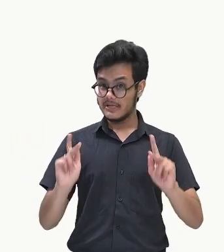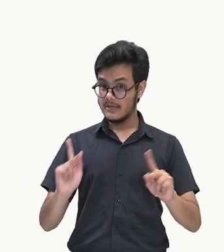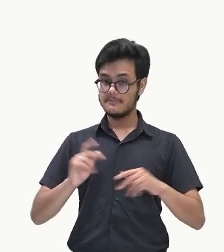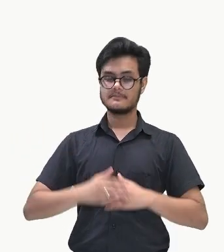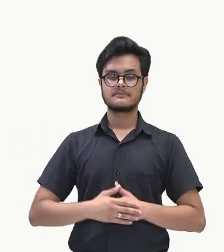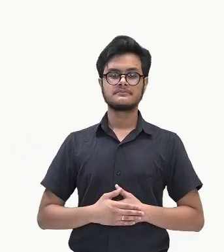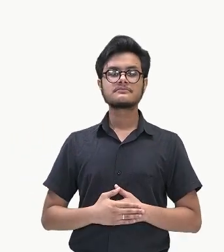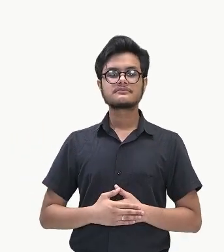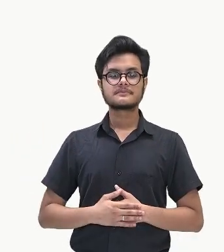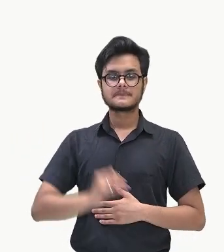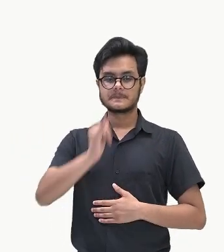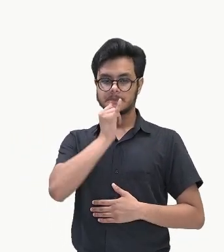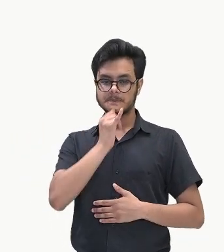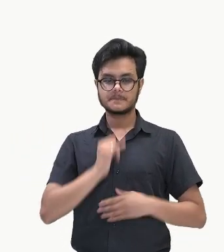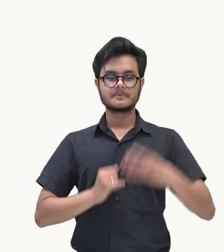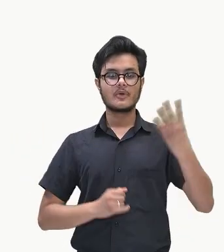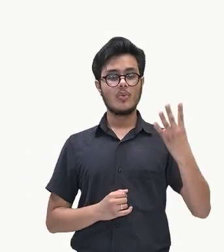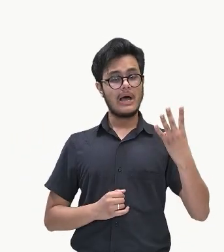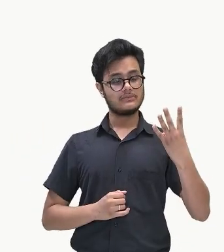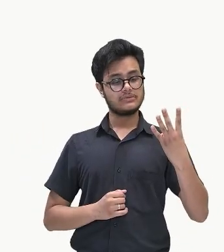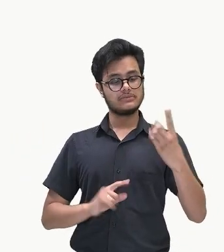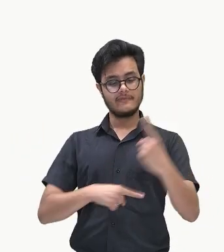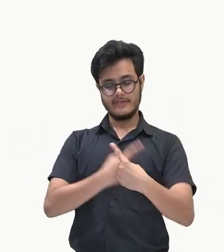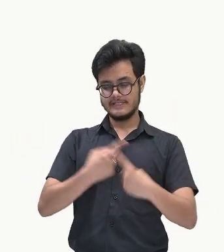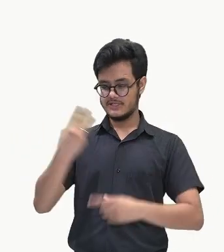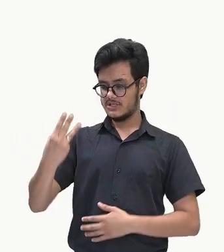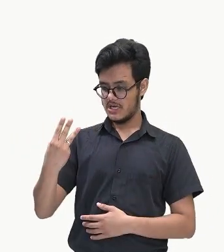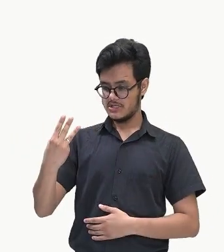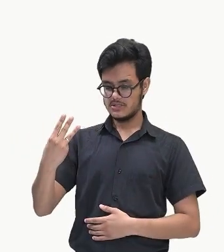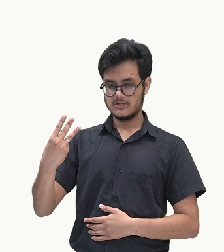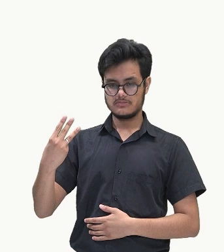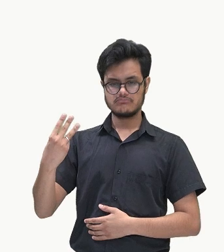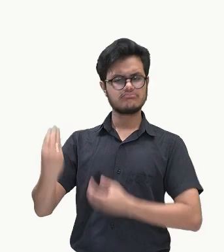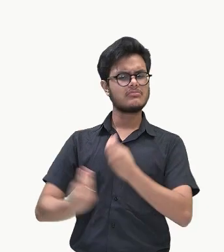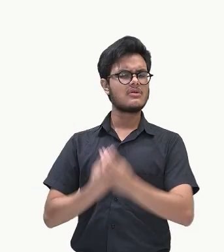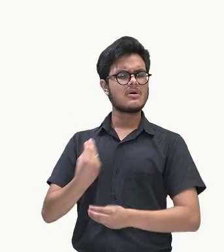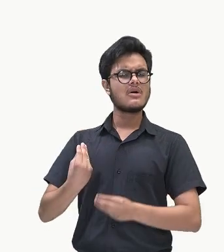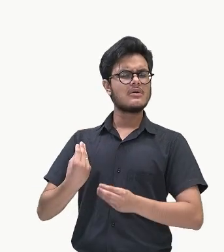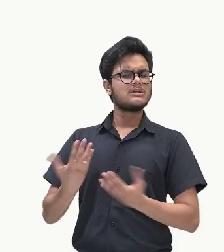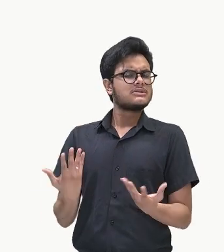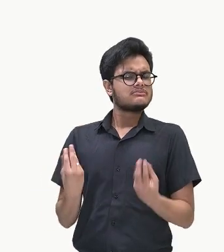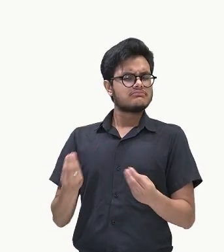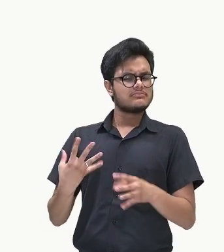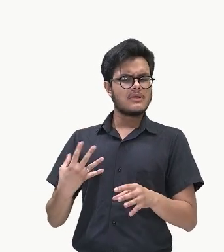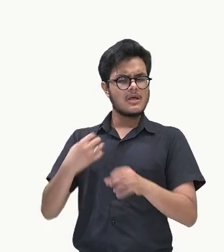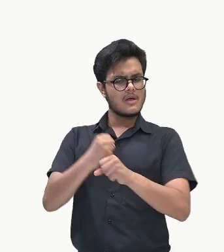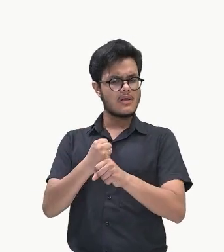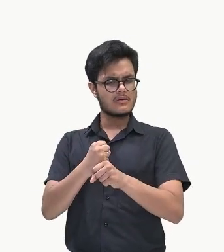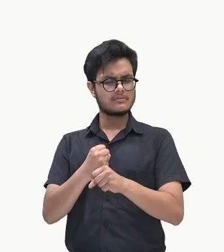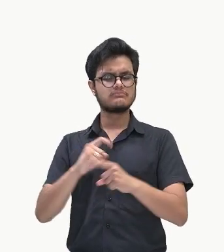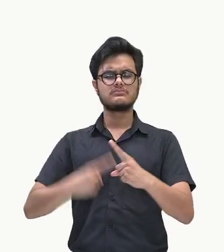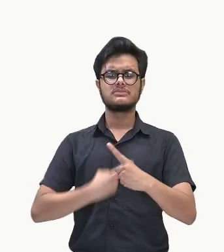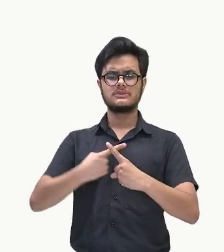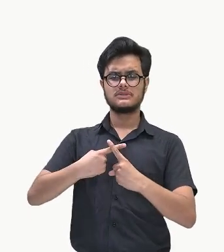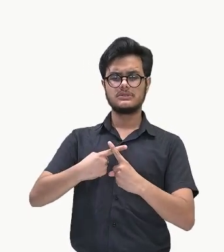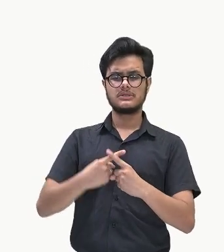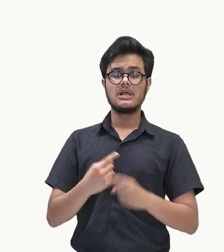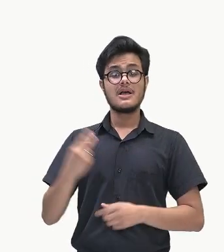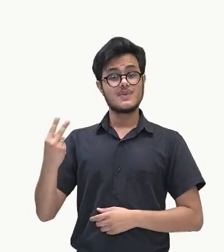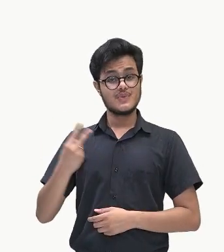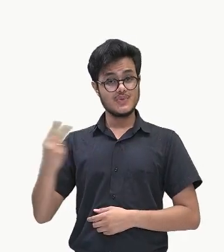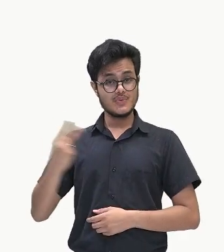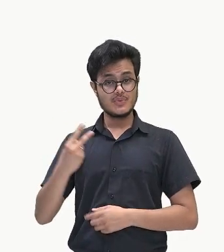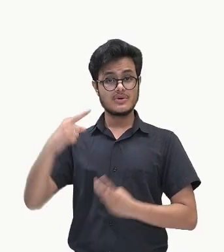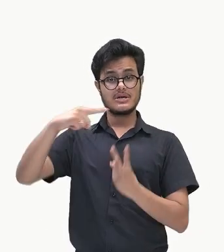Então, é 4 vezes 3 agora. Para que eu faço isso? Para que agora eu tenha duas raízes com o mesmo índice.